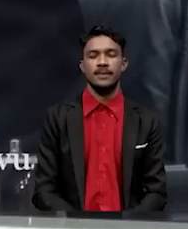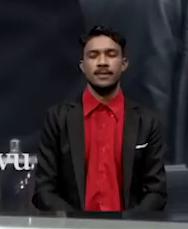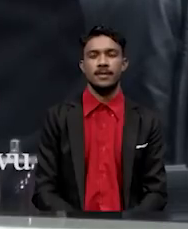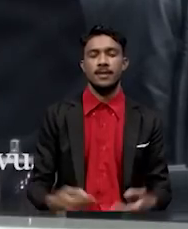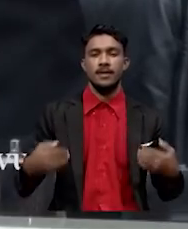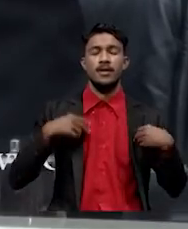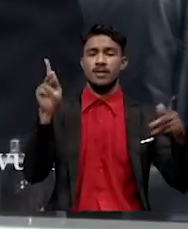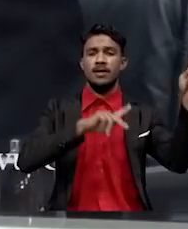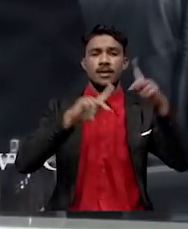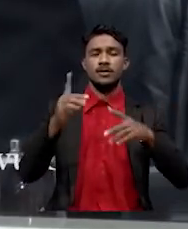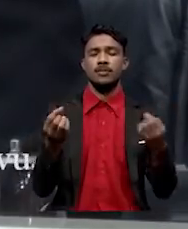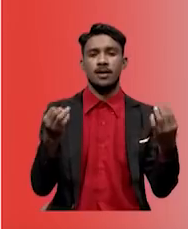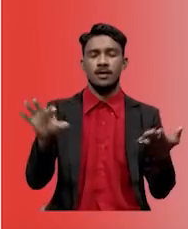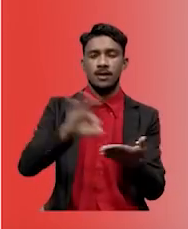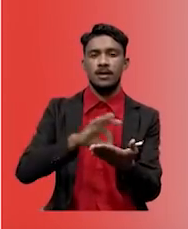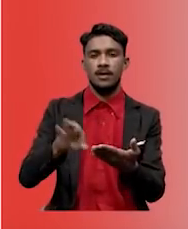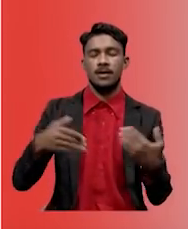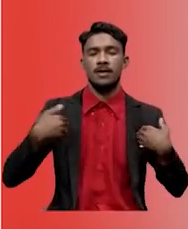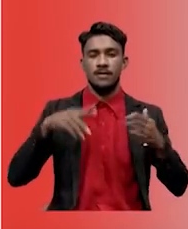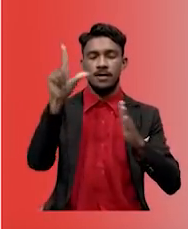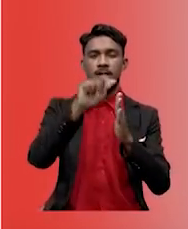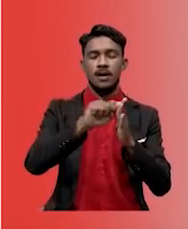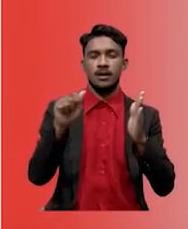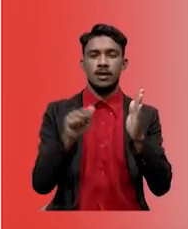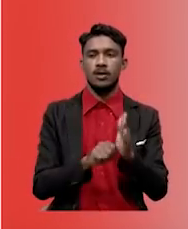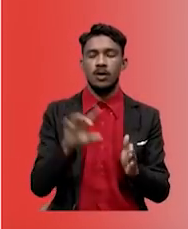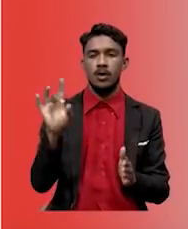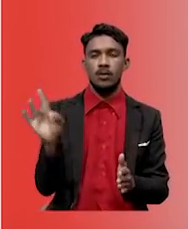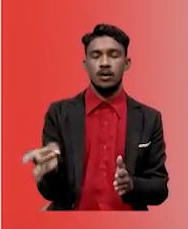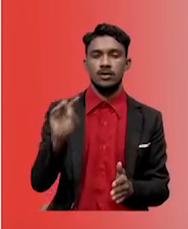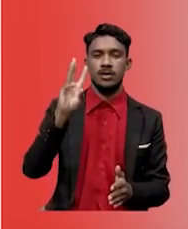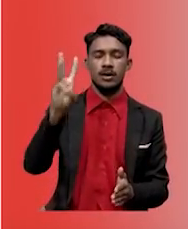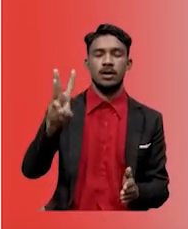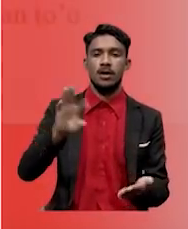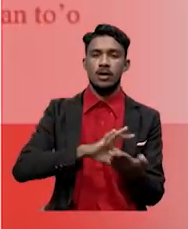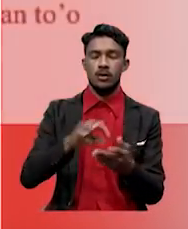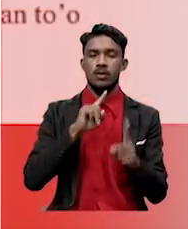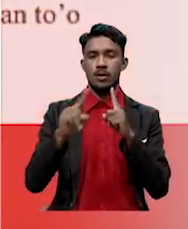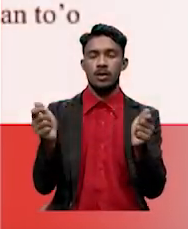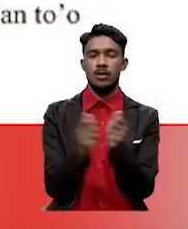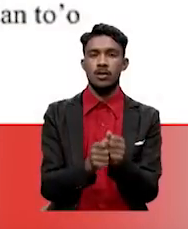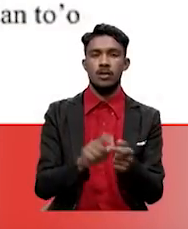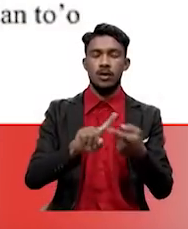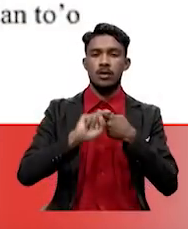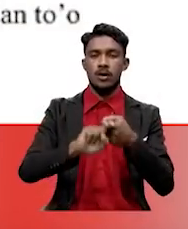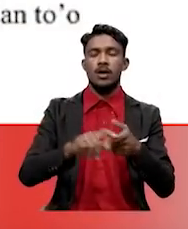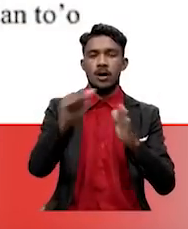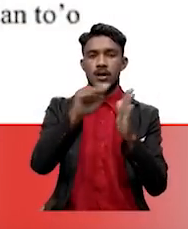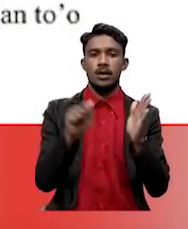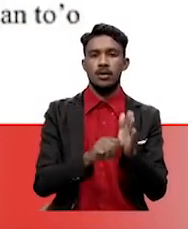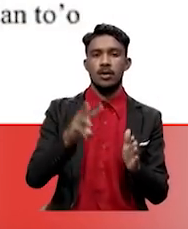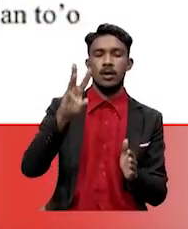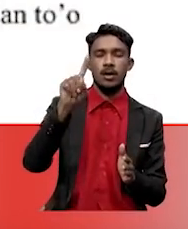Caso Hirak Nube descreve ona iha artigo wali nulu resing neng kunjuga ho artigo atus ida,